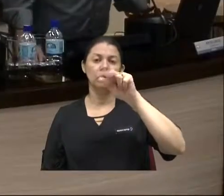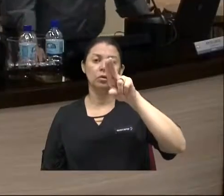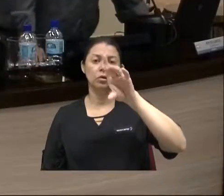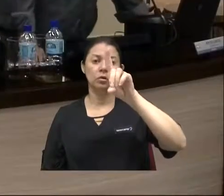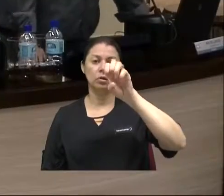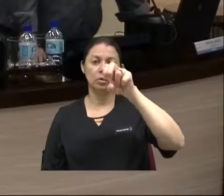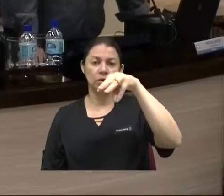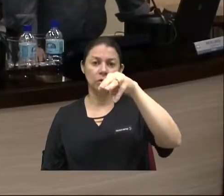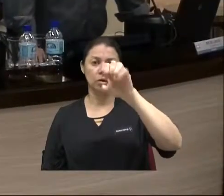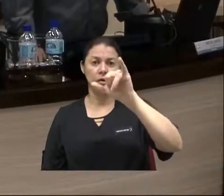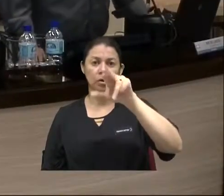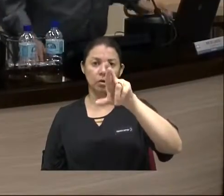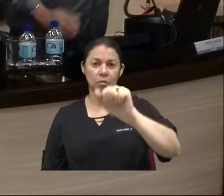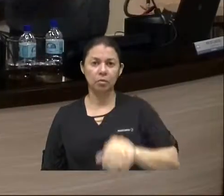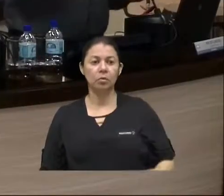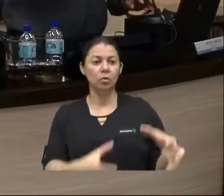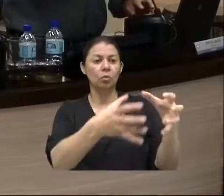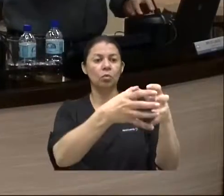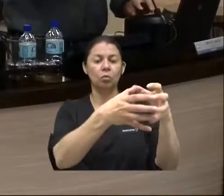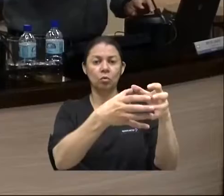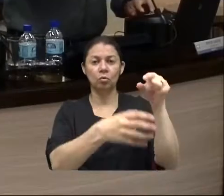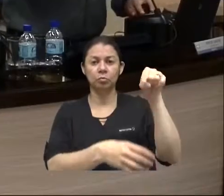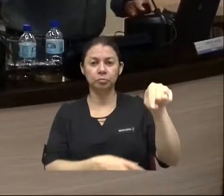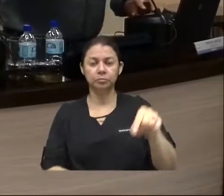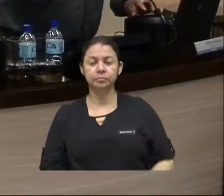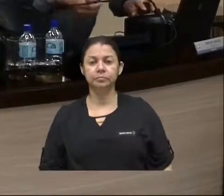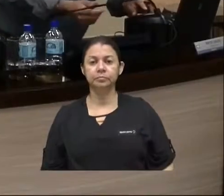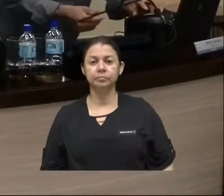Meu voto para Sidney Pascotto.